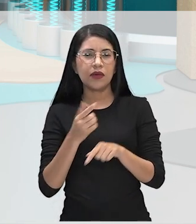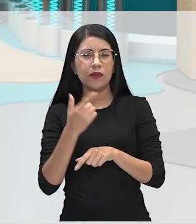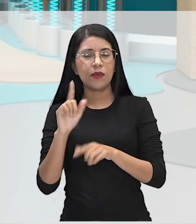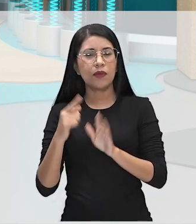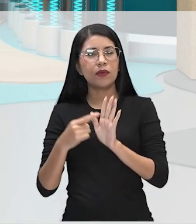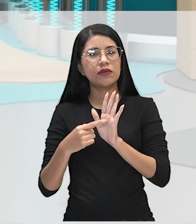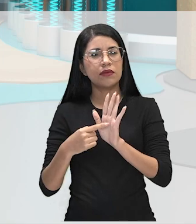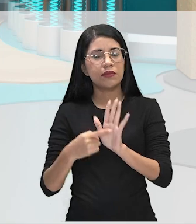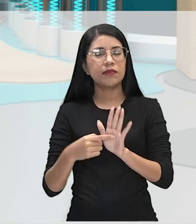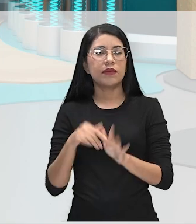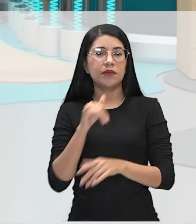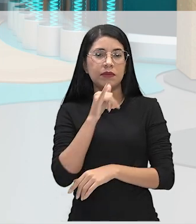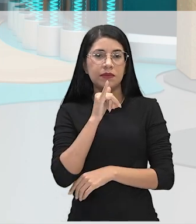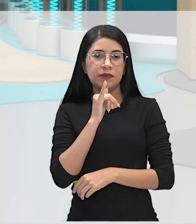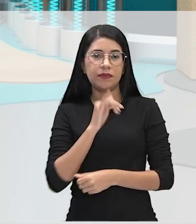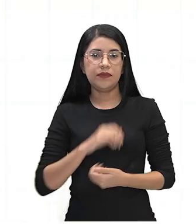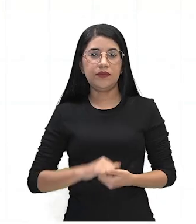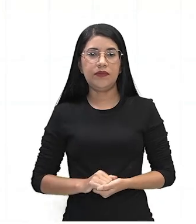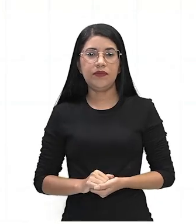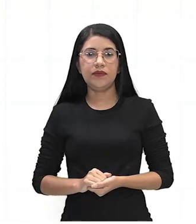dos pronomes. Let's go!